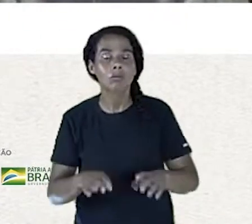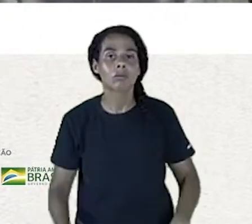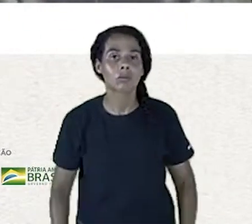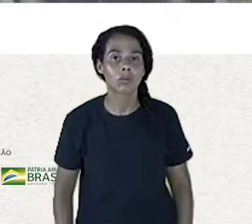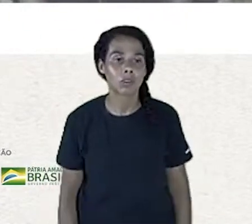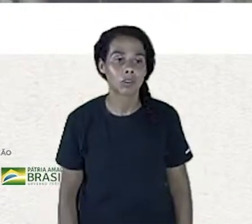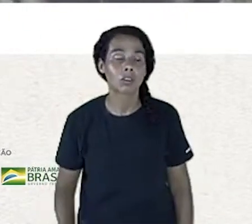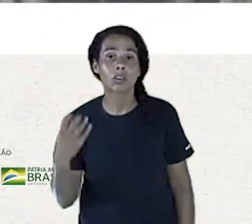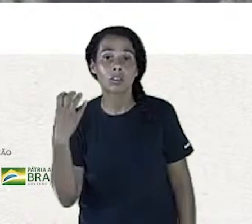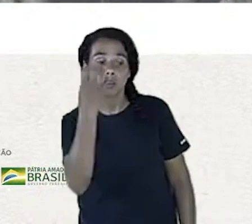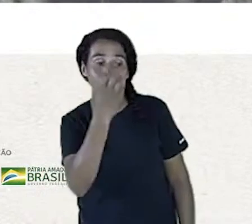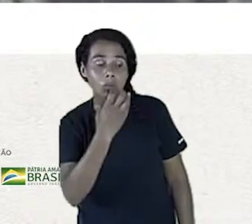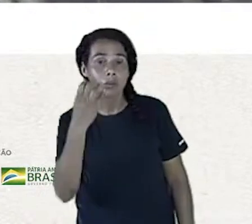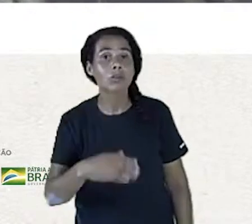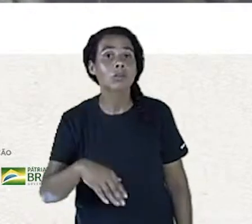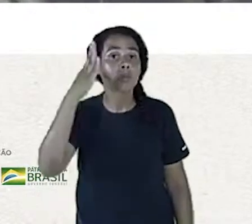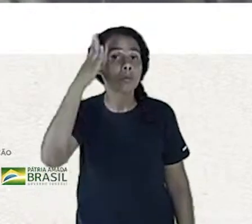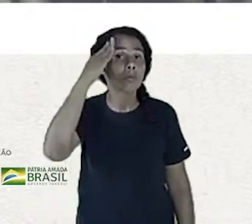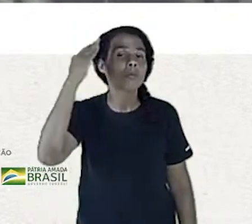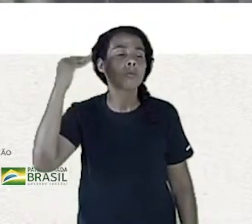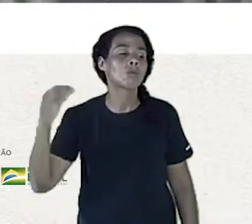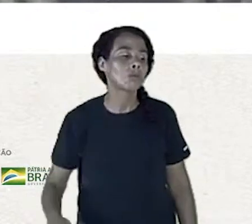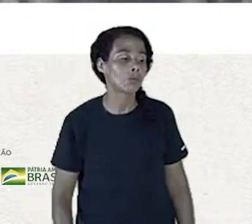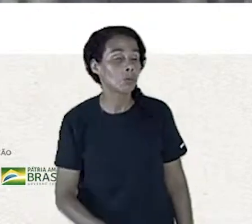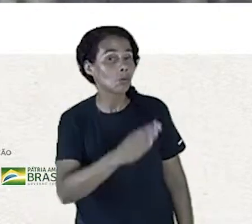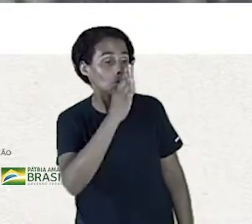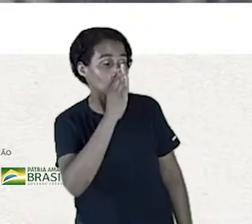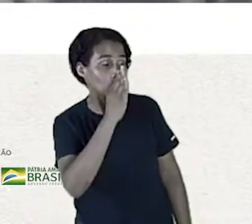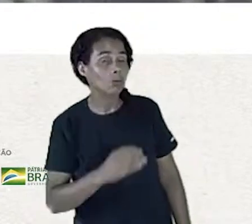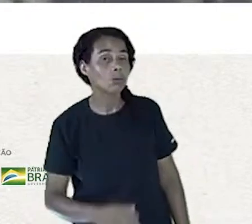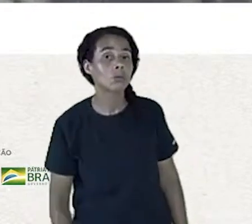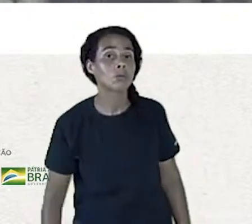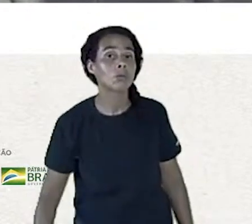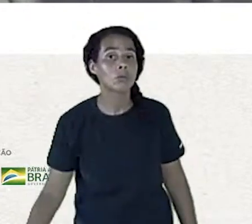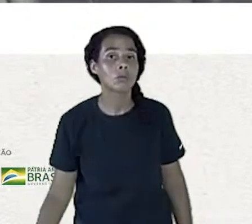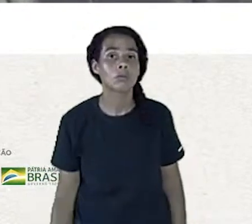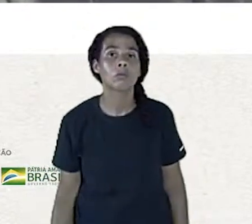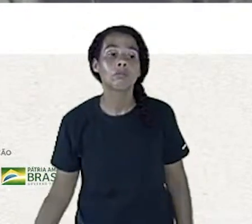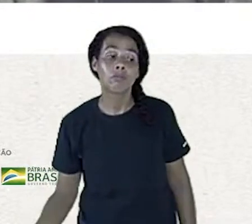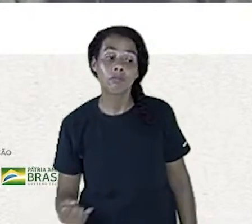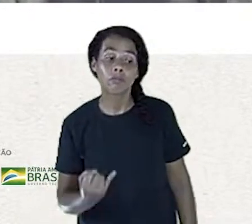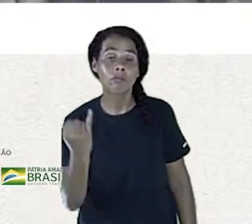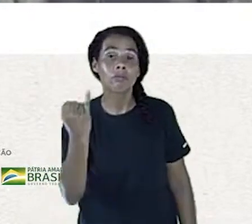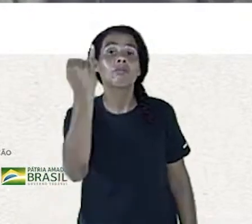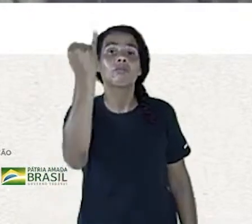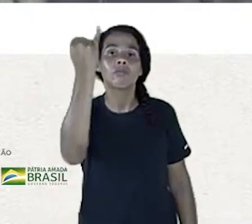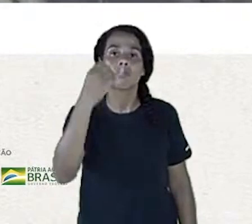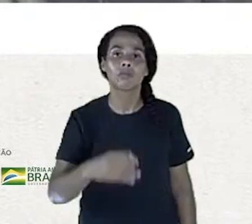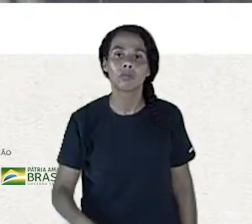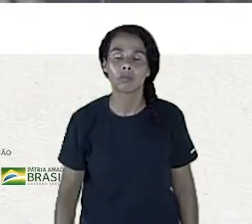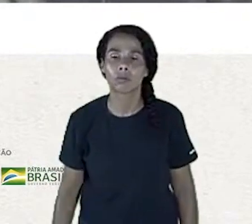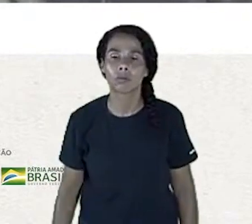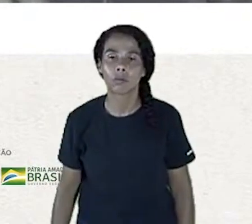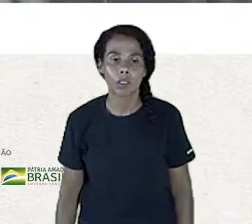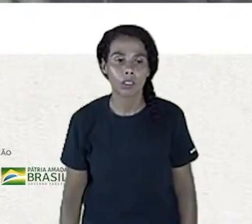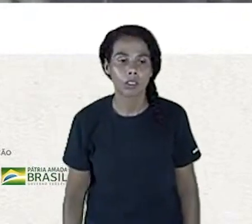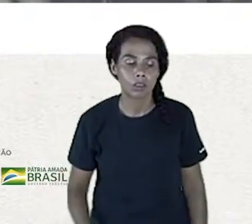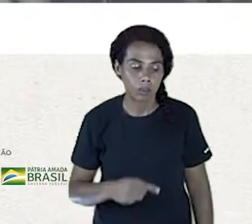um violinista maravilhoso, né? Porque é canhoto, é Baden-Powell,